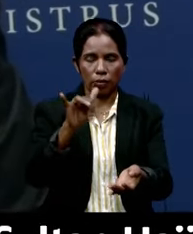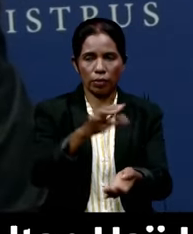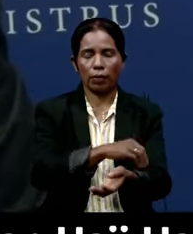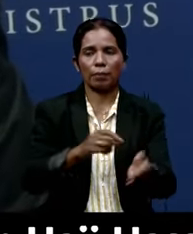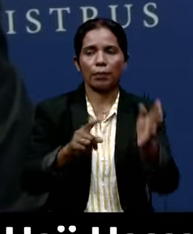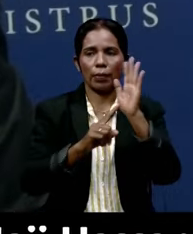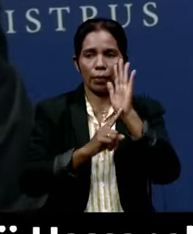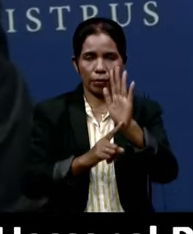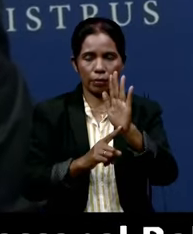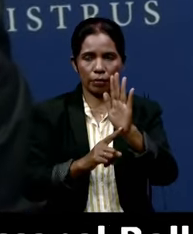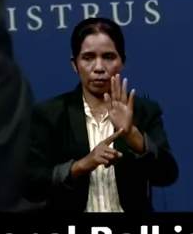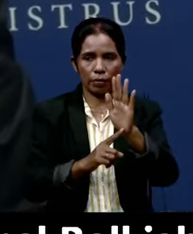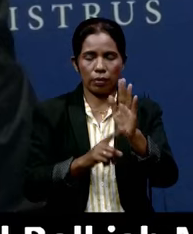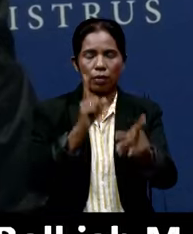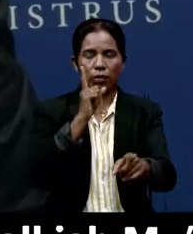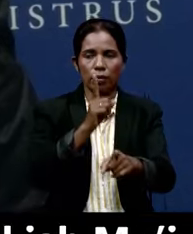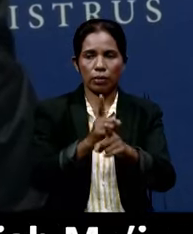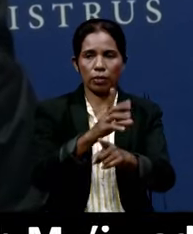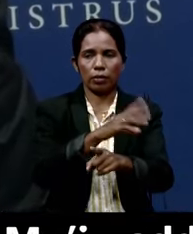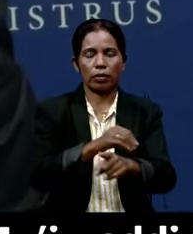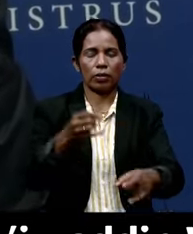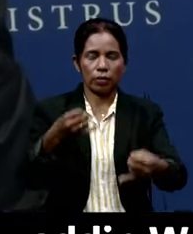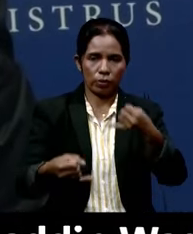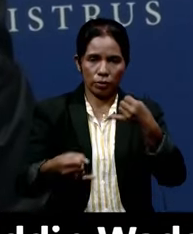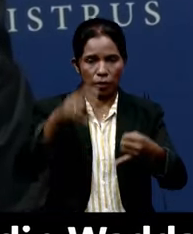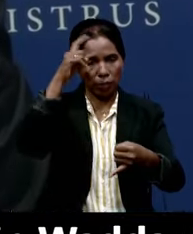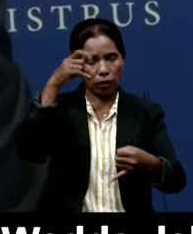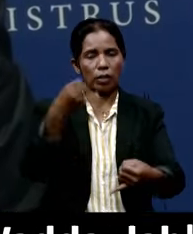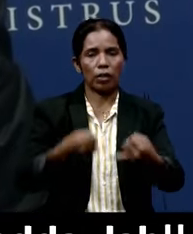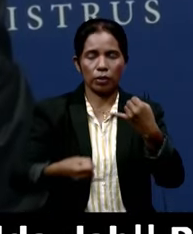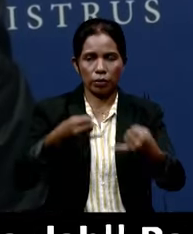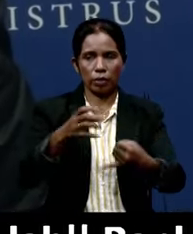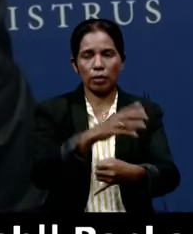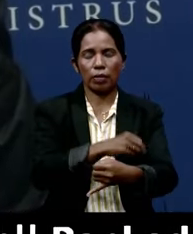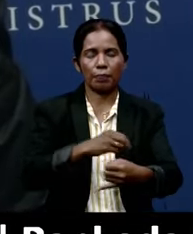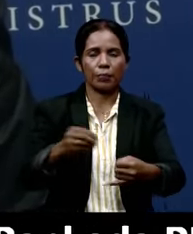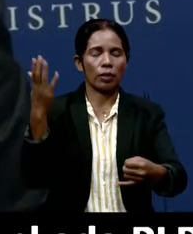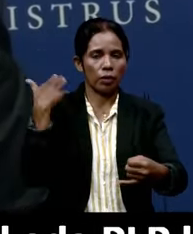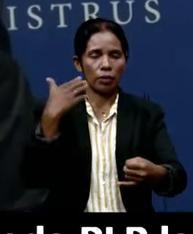daquele mérito e a setor justiça em linha, ex-juiz,